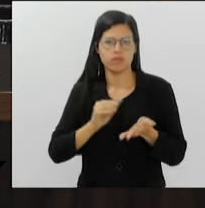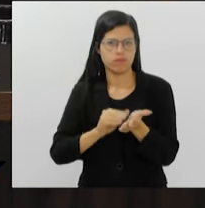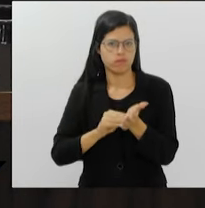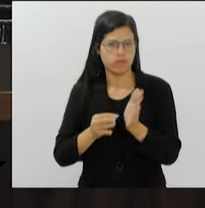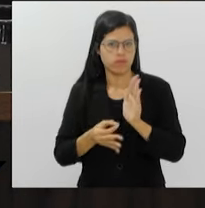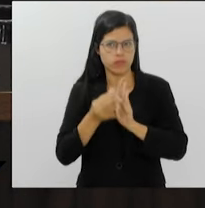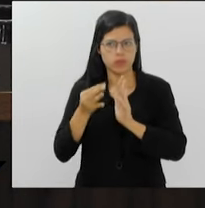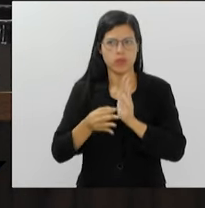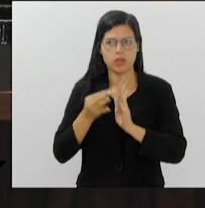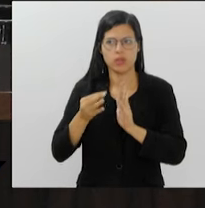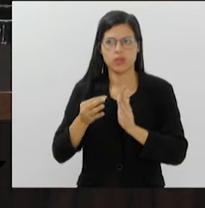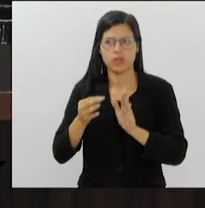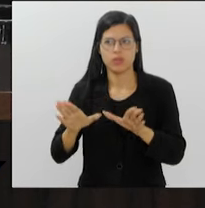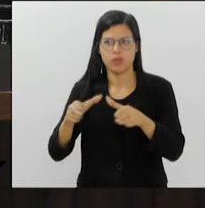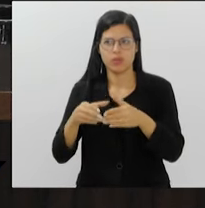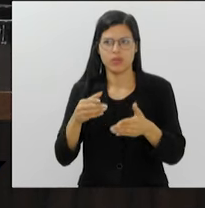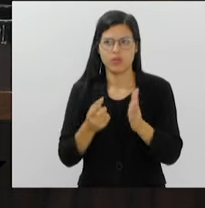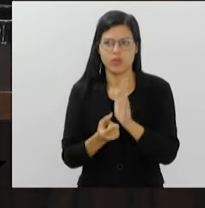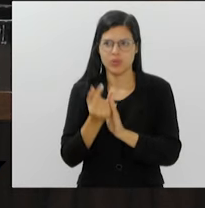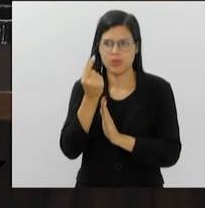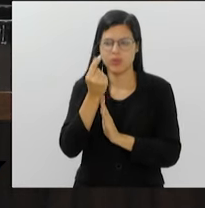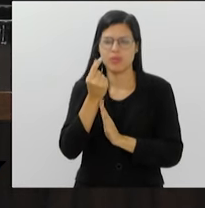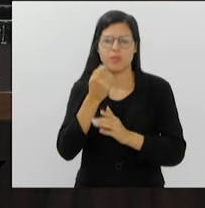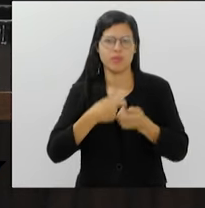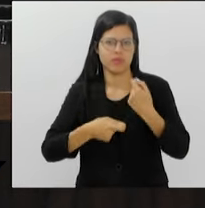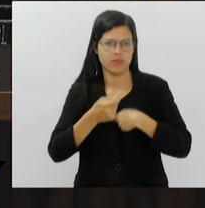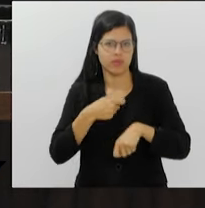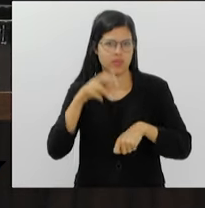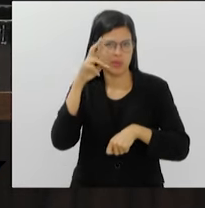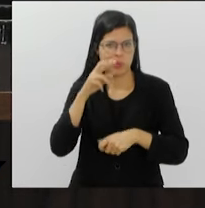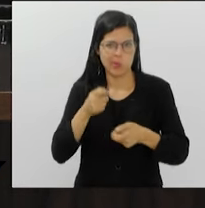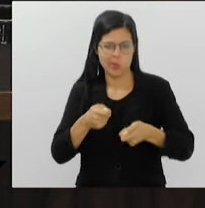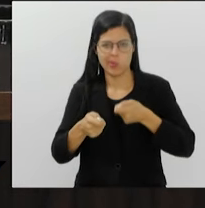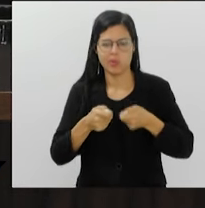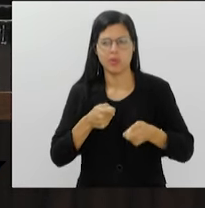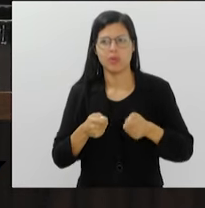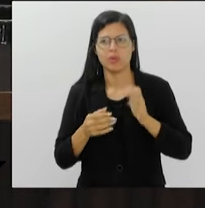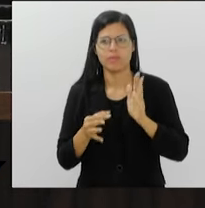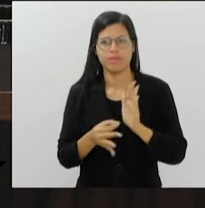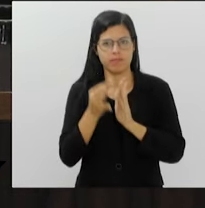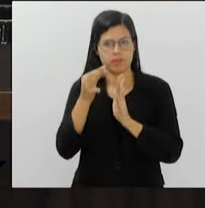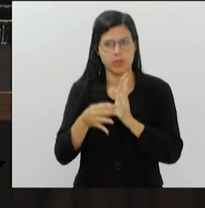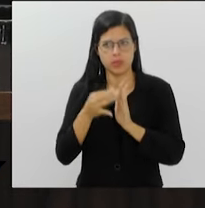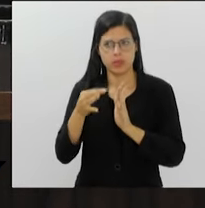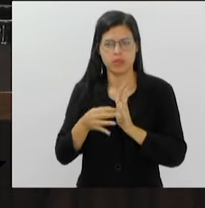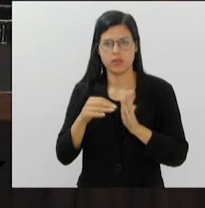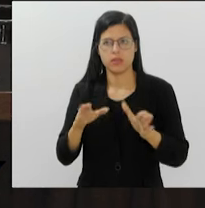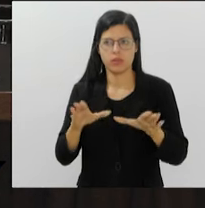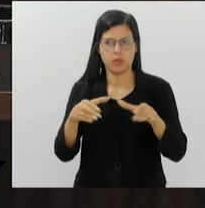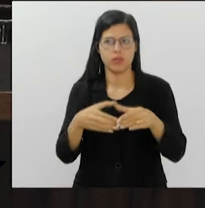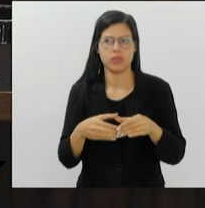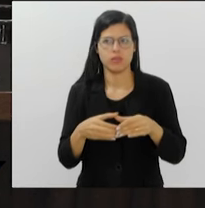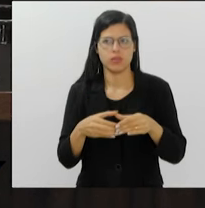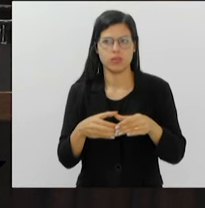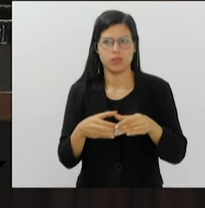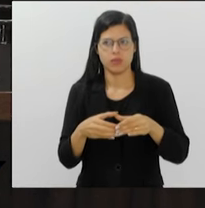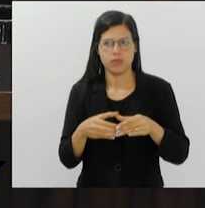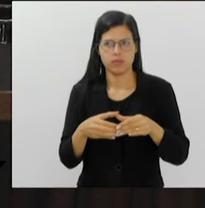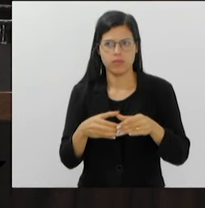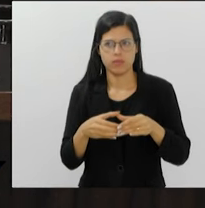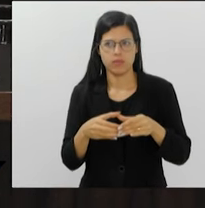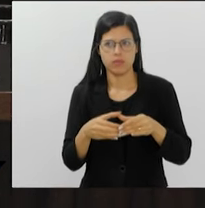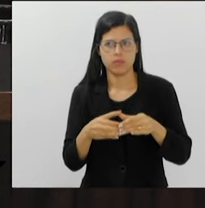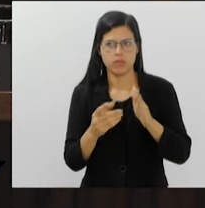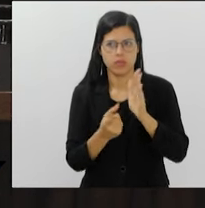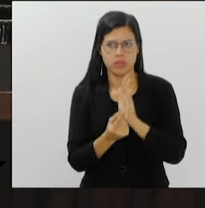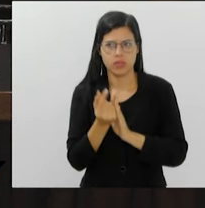de Orçamento, Finanças, Classificação Financeira e Controle. Para emitir parecer pela Comissão de